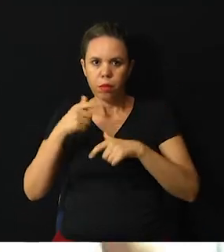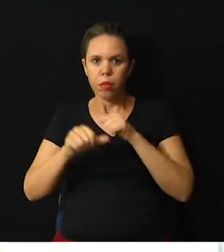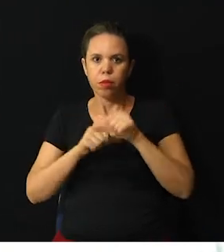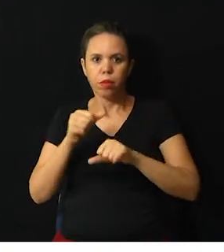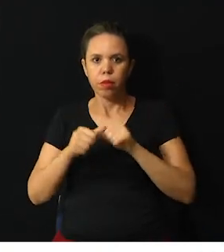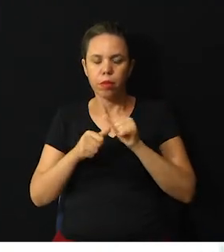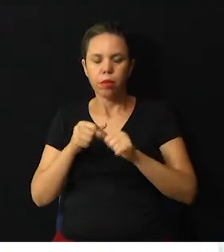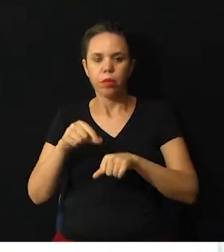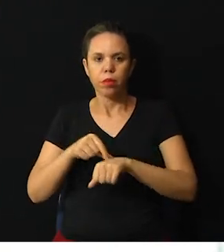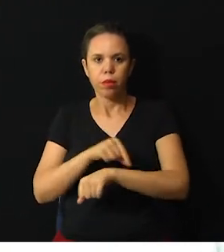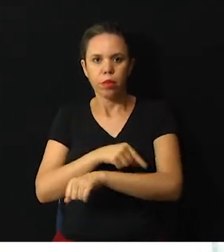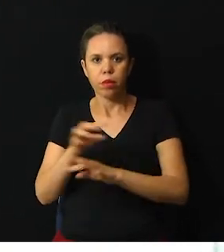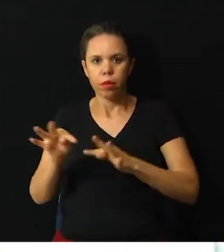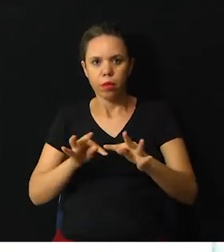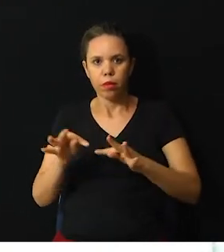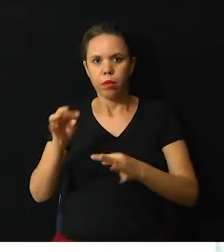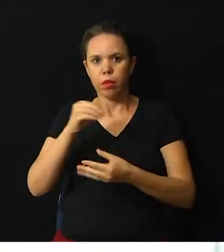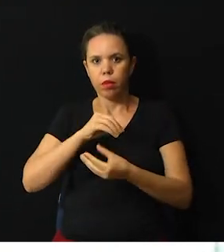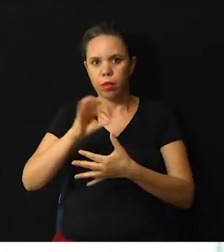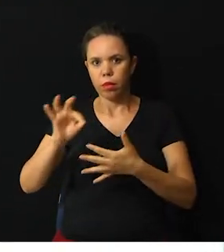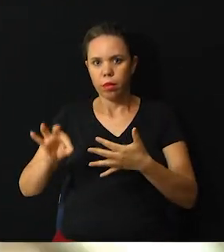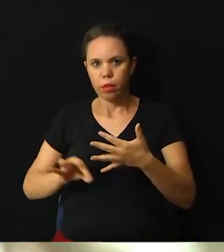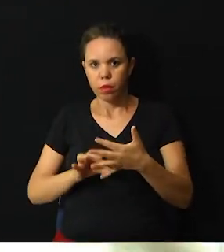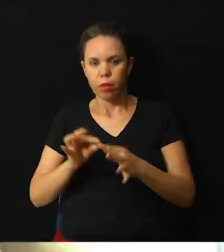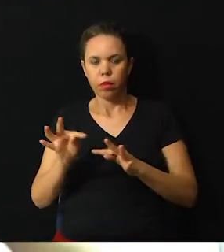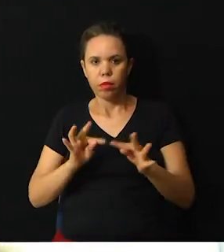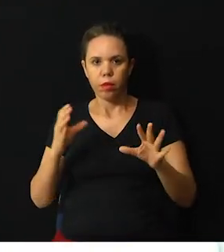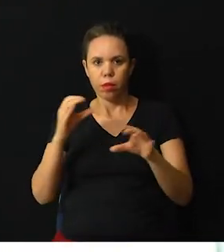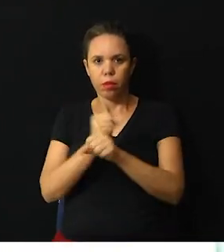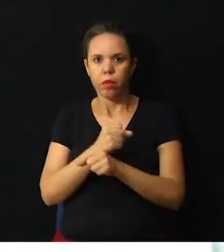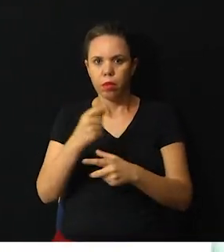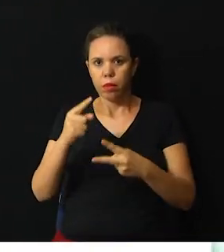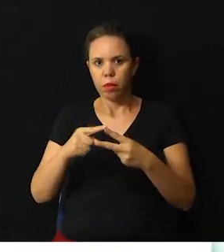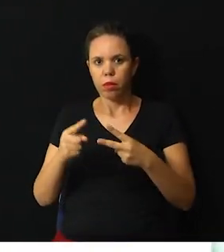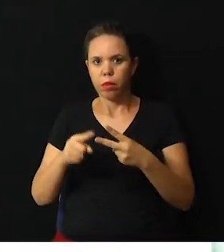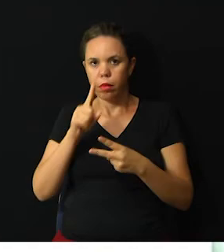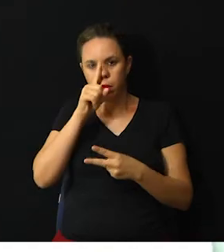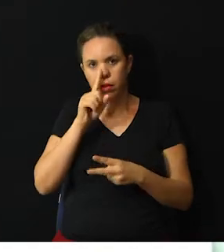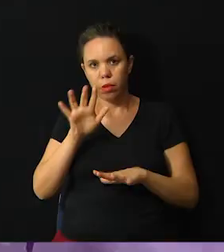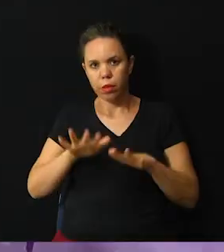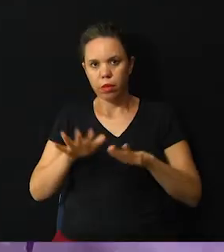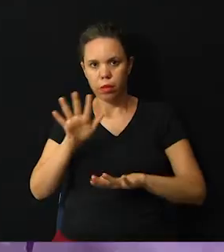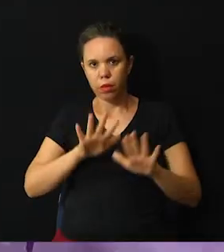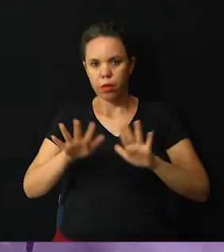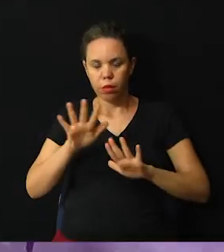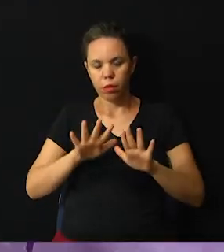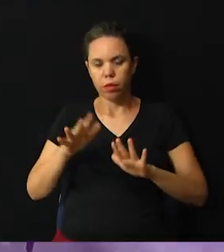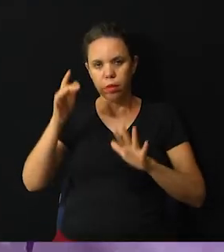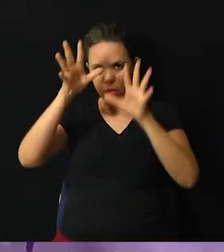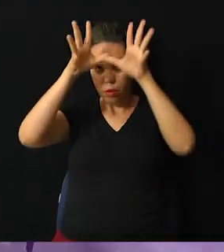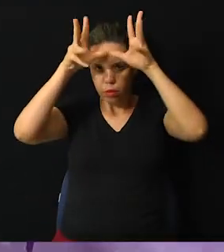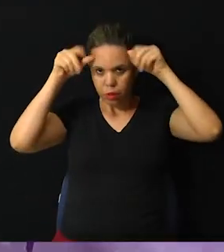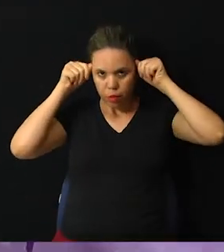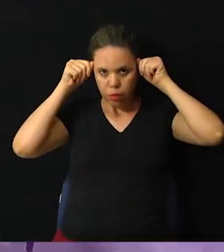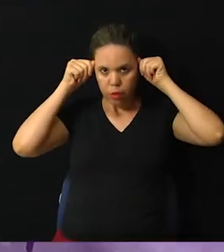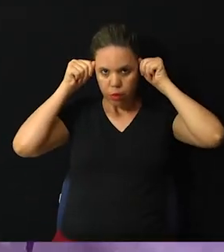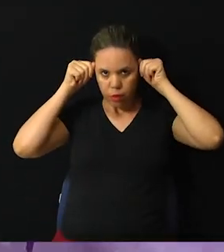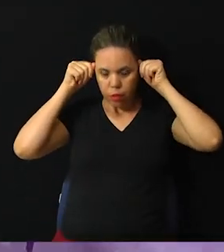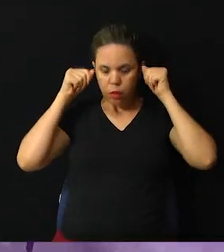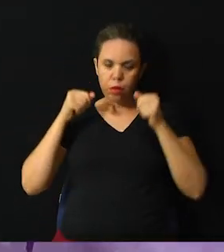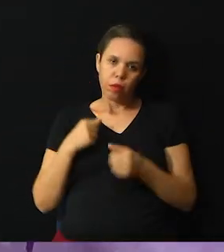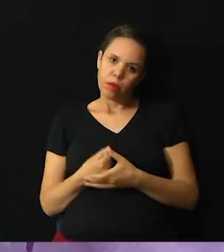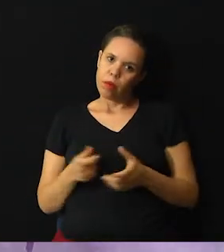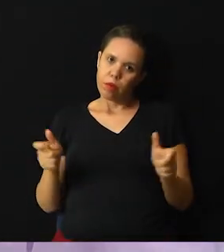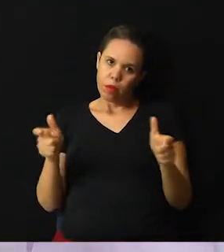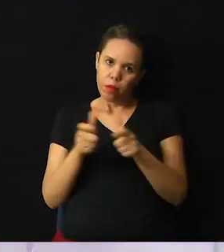vasculares, e esse tratamento tem que vir em conjunto, tratar, vamos dizer, os dois fatores de risco, tá? O Alzheimer em si, ele